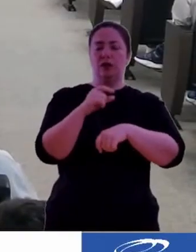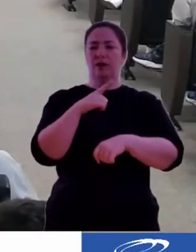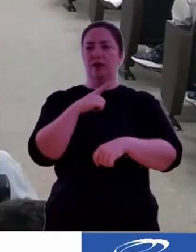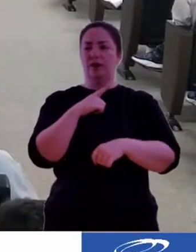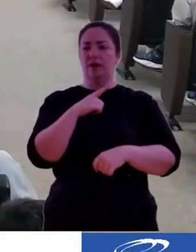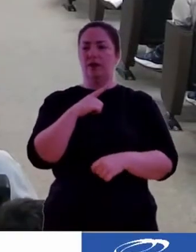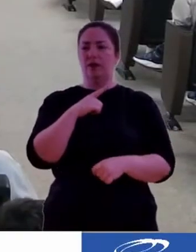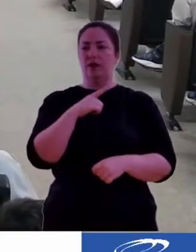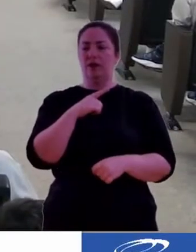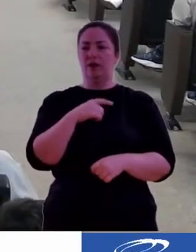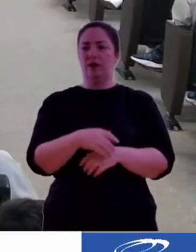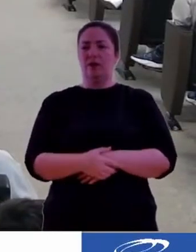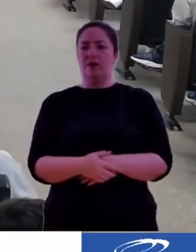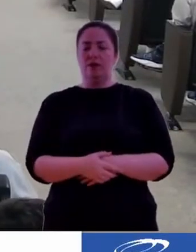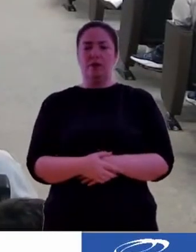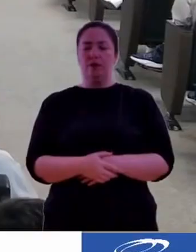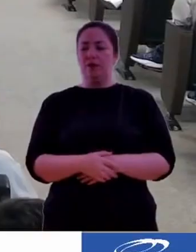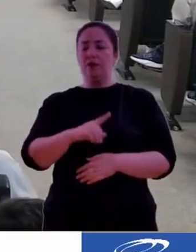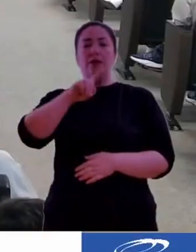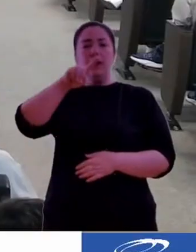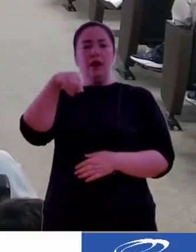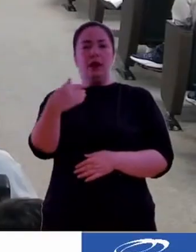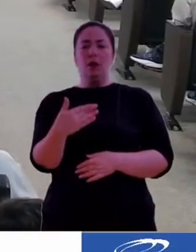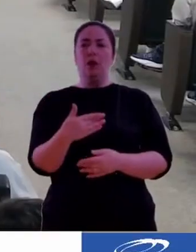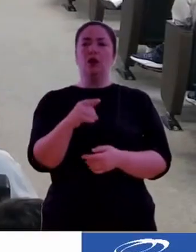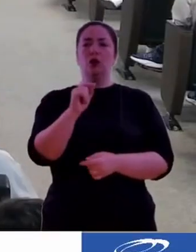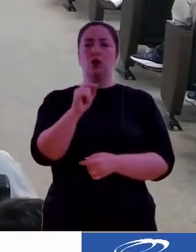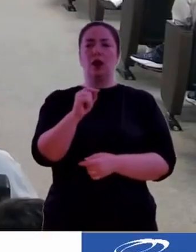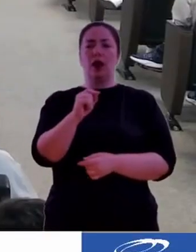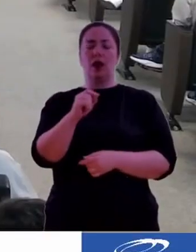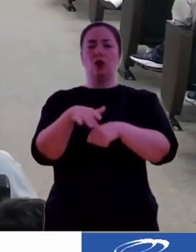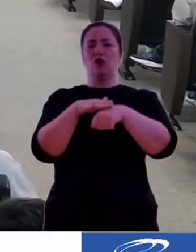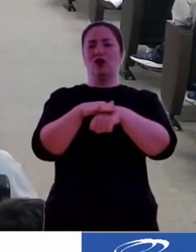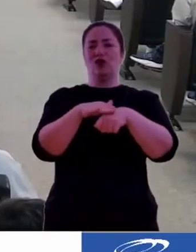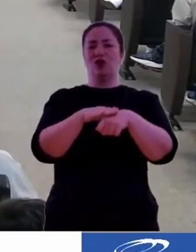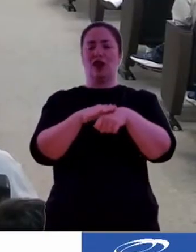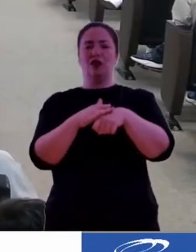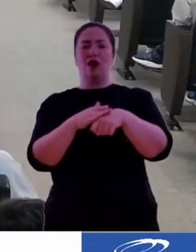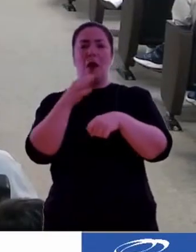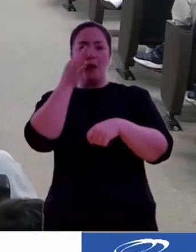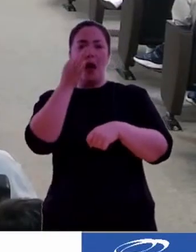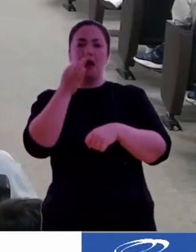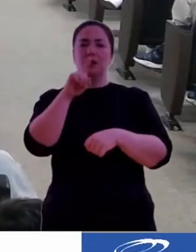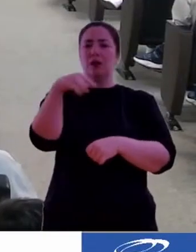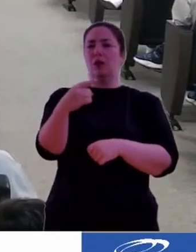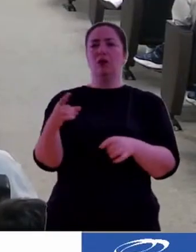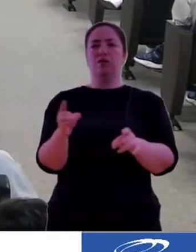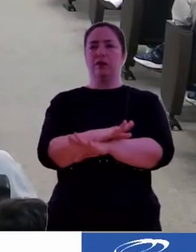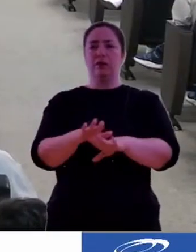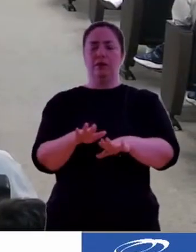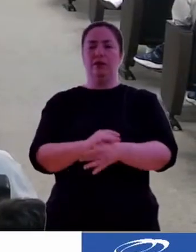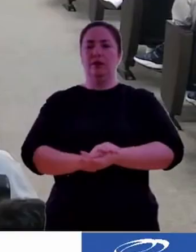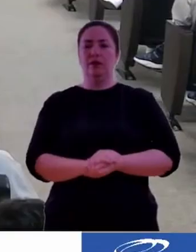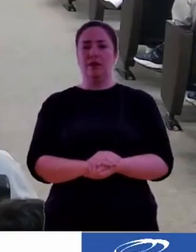desativados, né? Um pouquinho depois do término do evento, isso será repetido em cada dia de evento ao longo do ano, e a